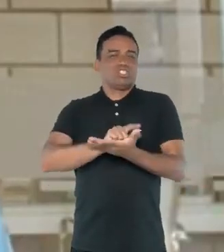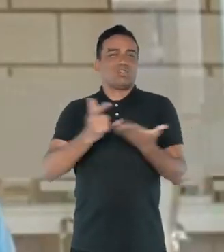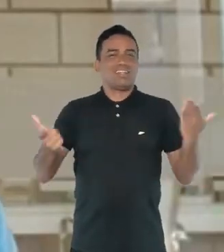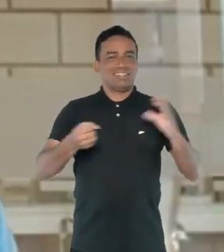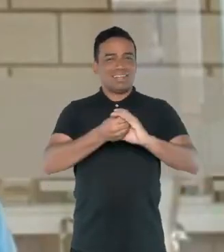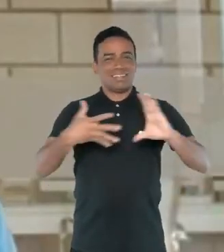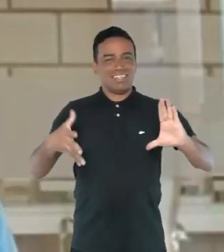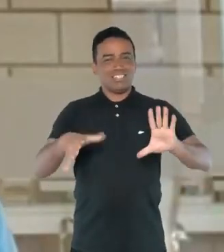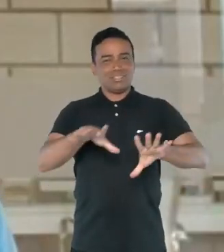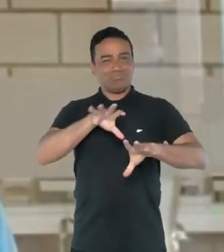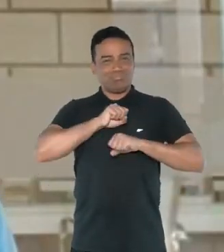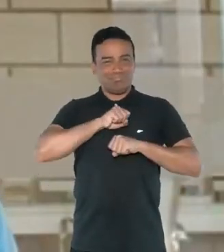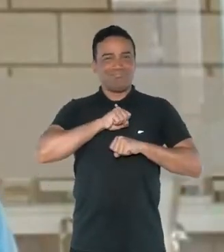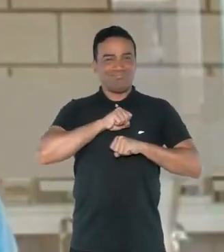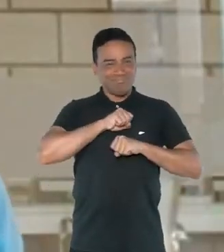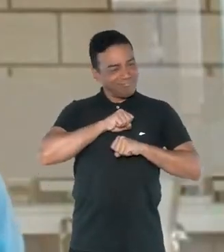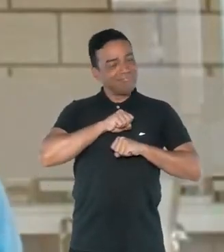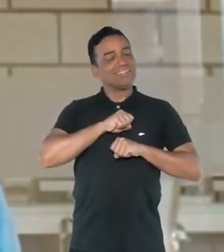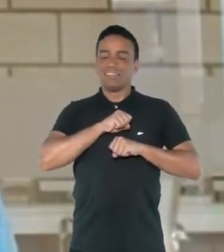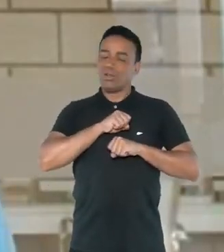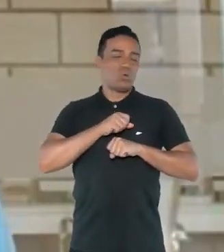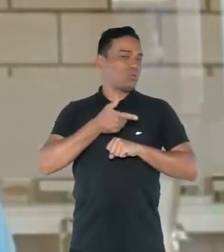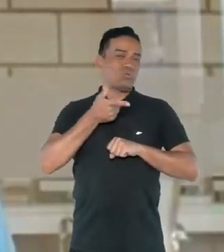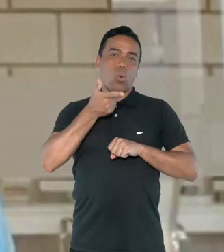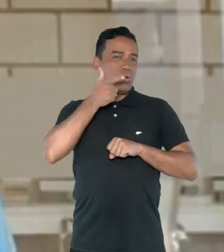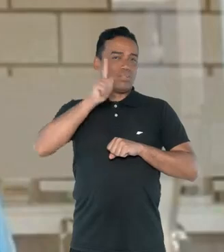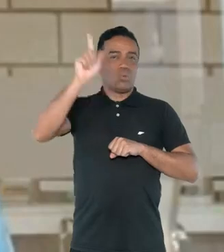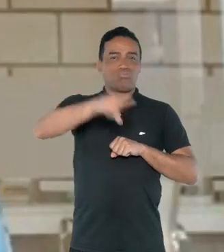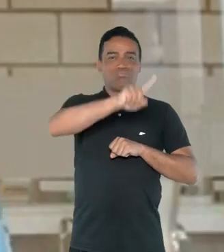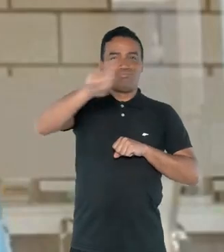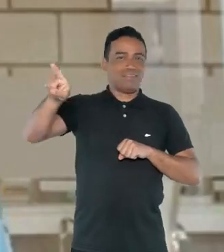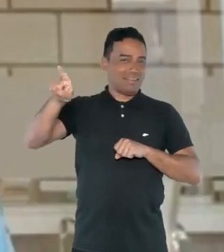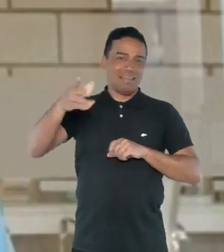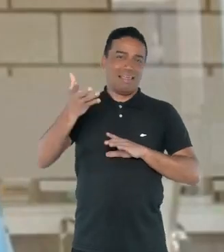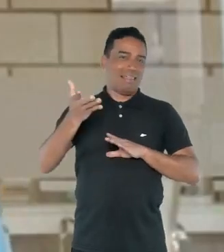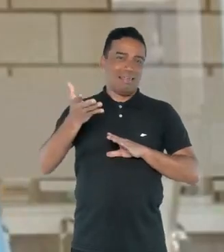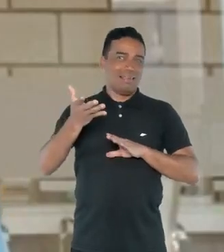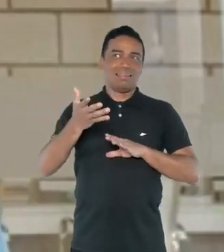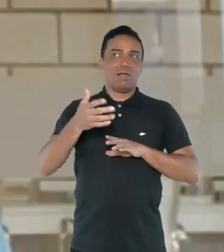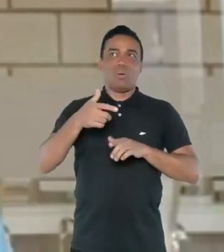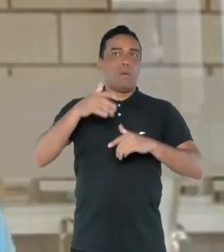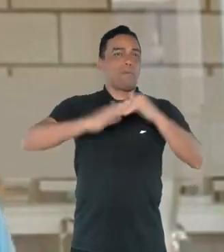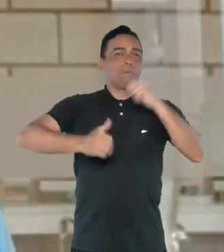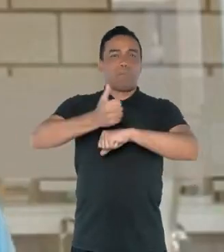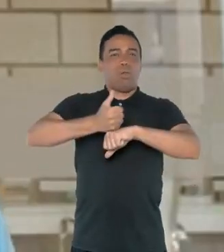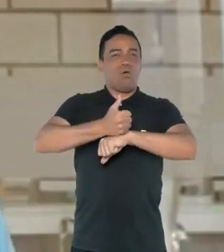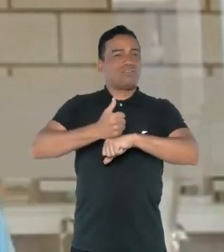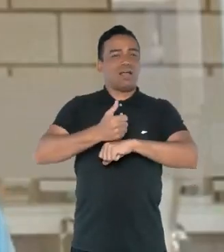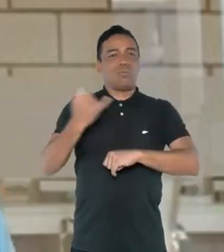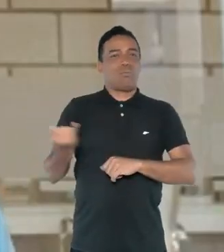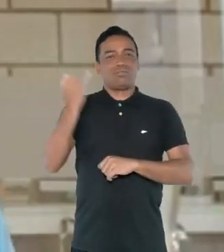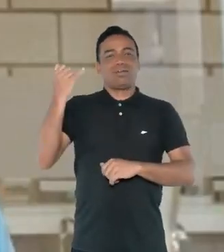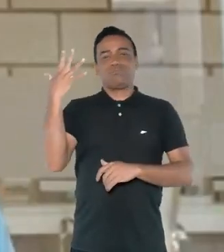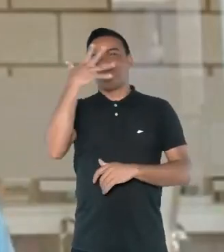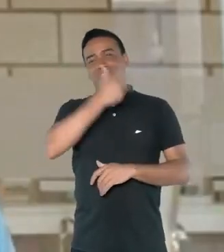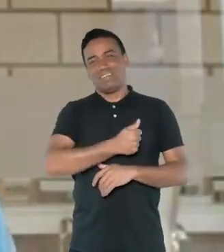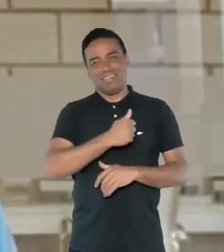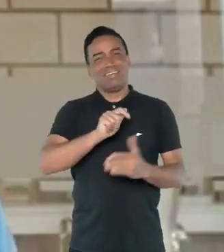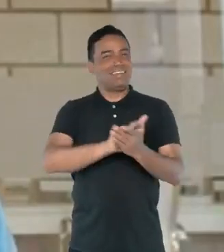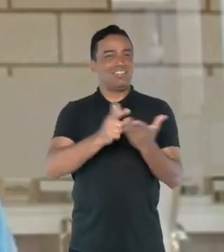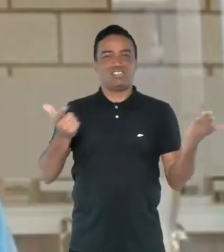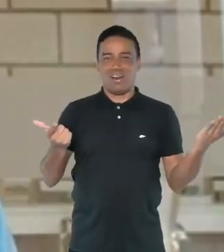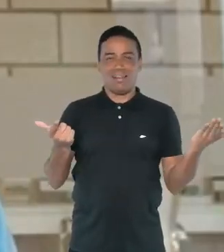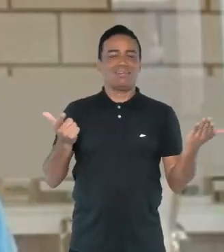renegar, né, algo tão importante e bonito como essa nossa profissão, né? Eu digo bonito porque